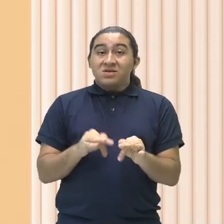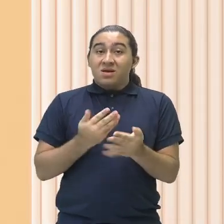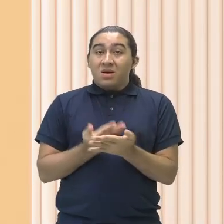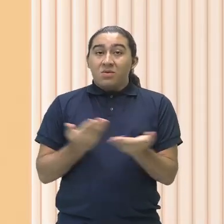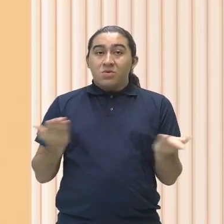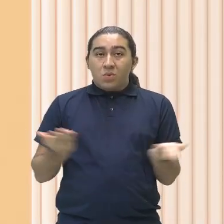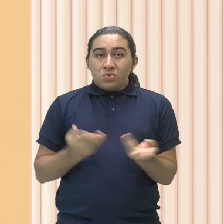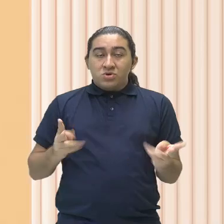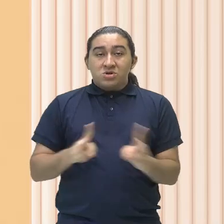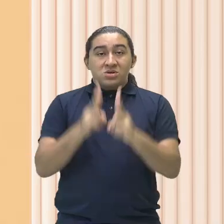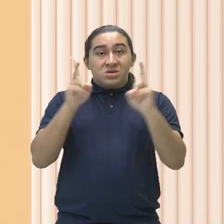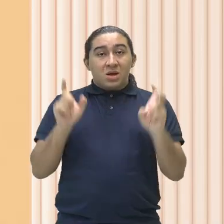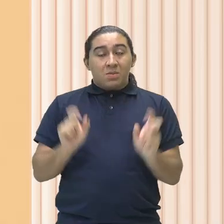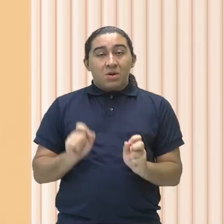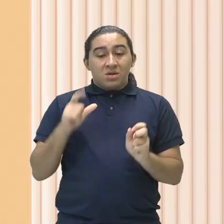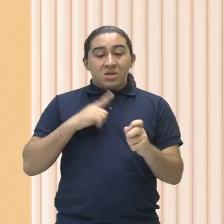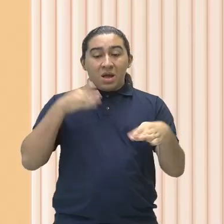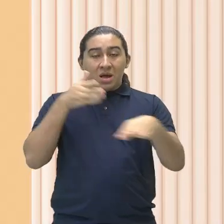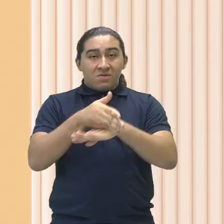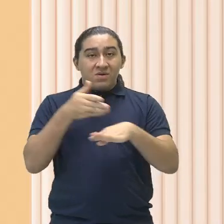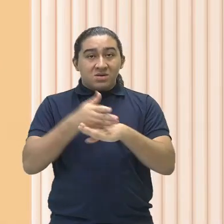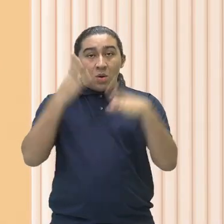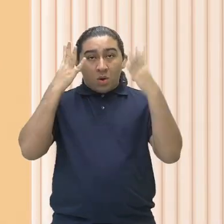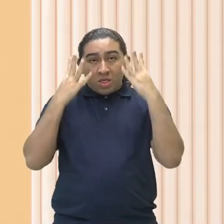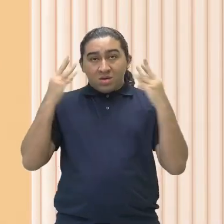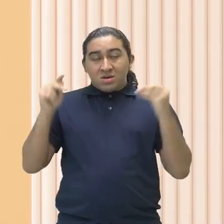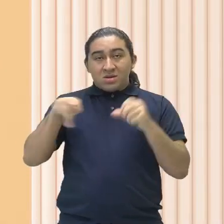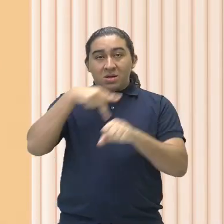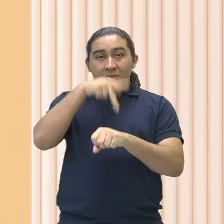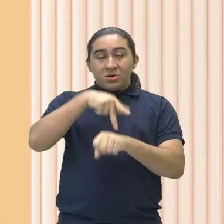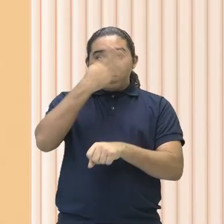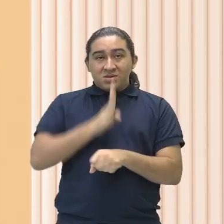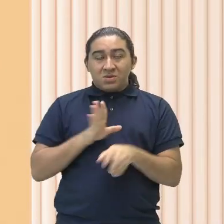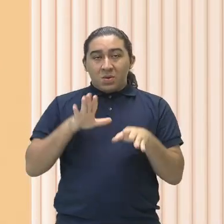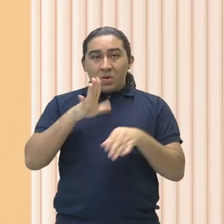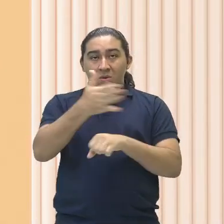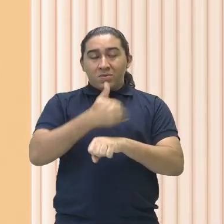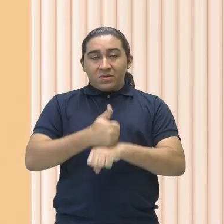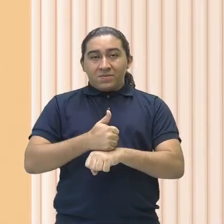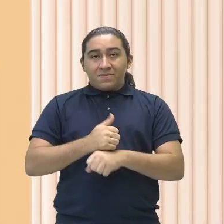essa aula sobre as invasões holandesas no Brasil colonial.